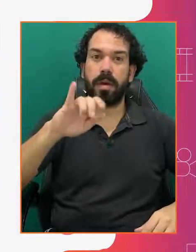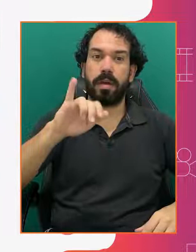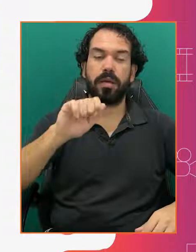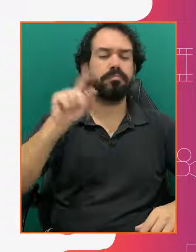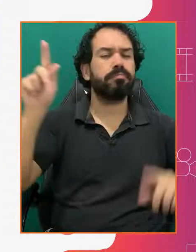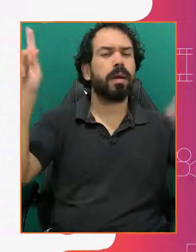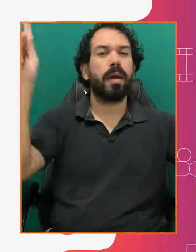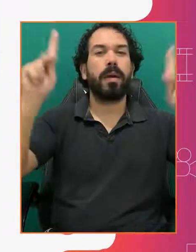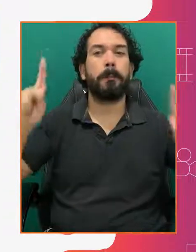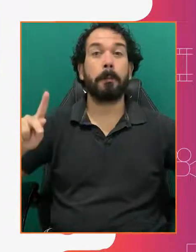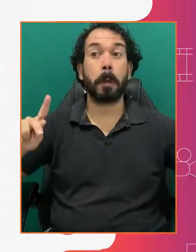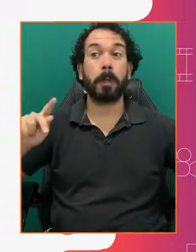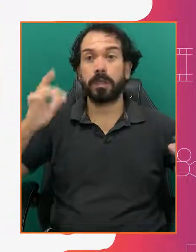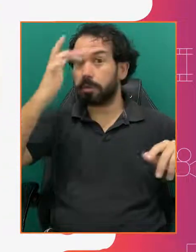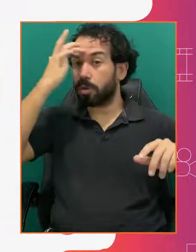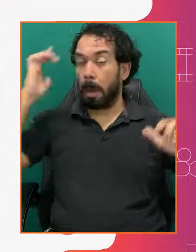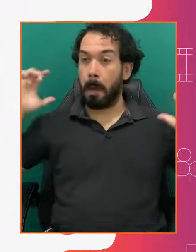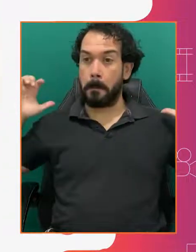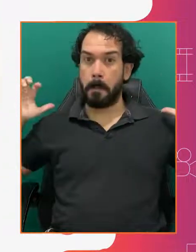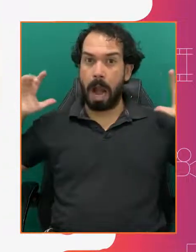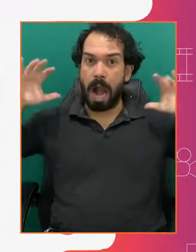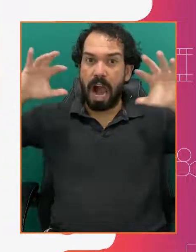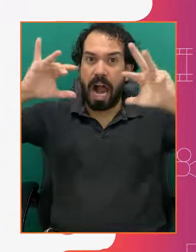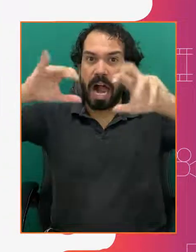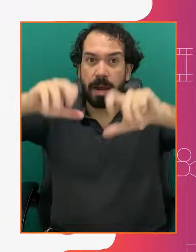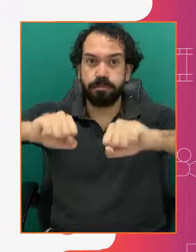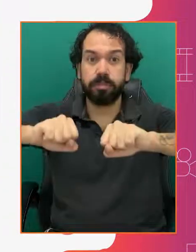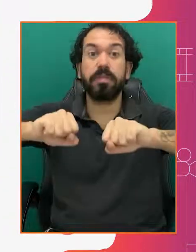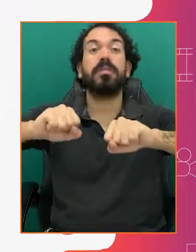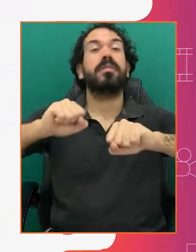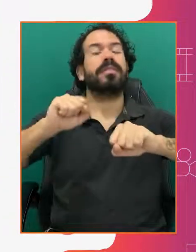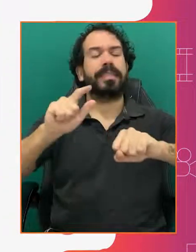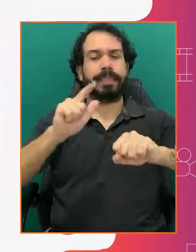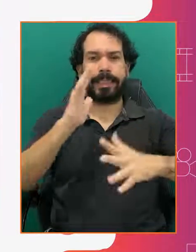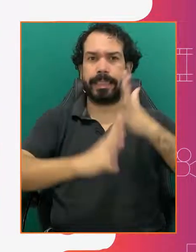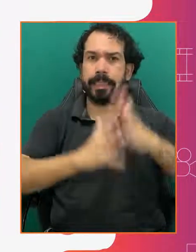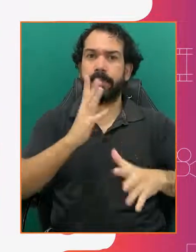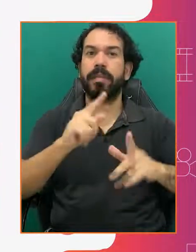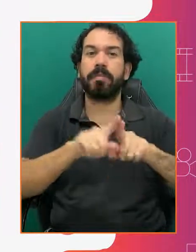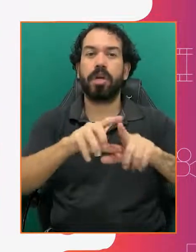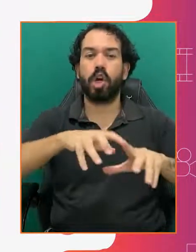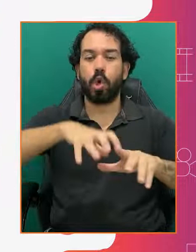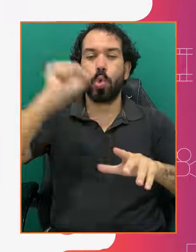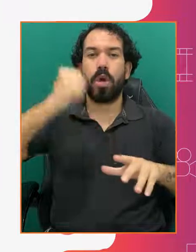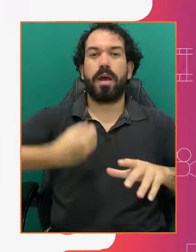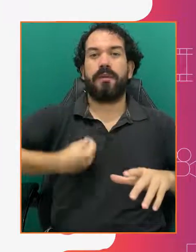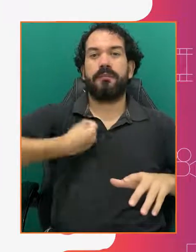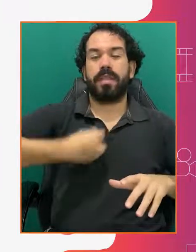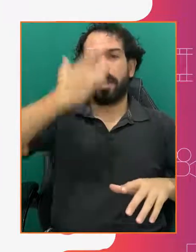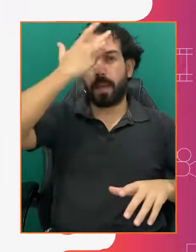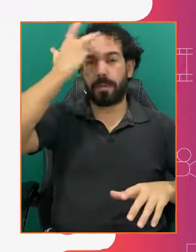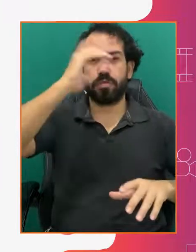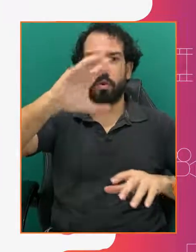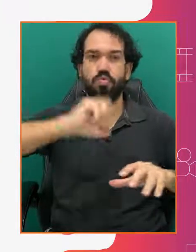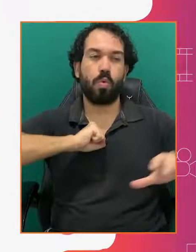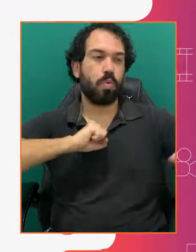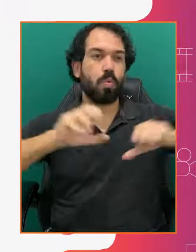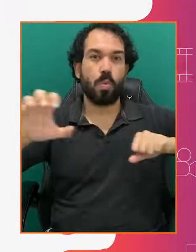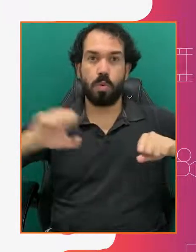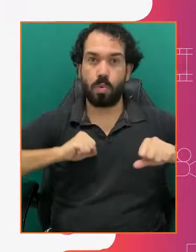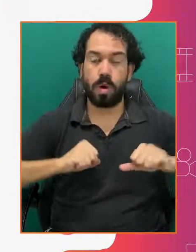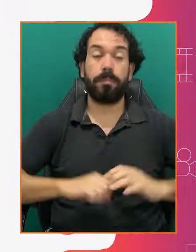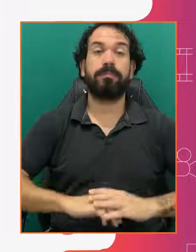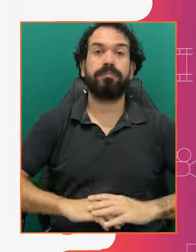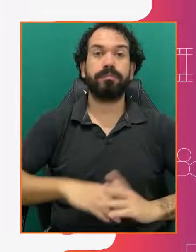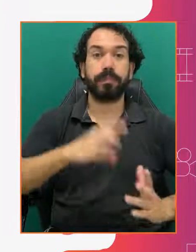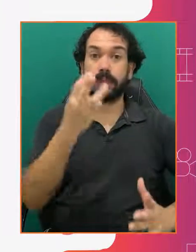vive em paz até a chegada de invasores que atrapalham e sugam a energia vital dos habitantes.